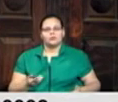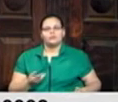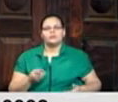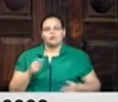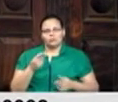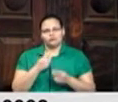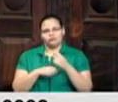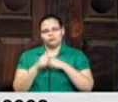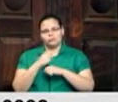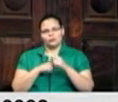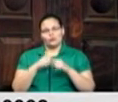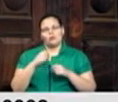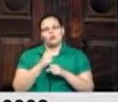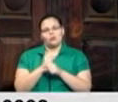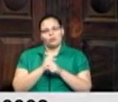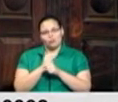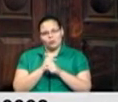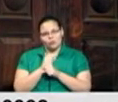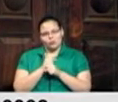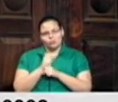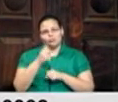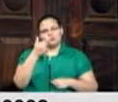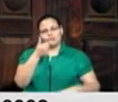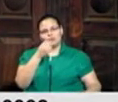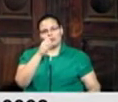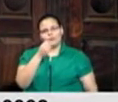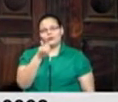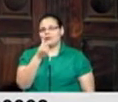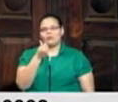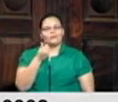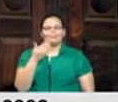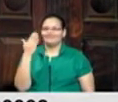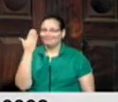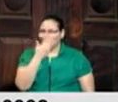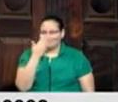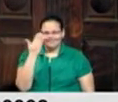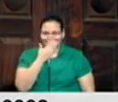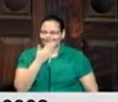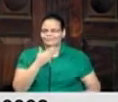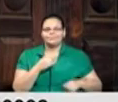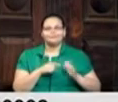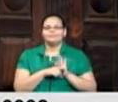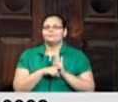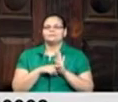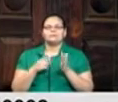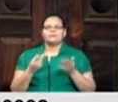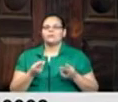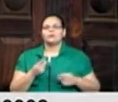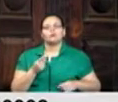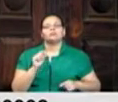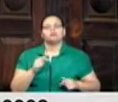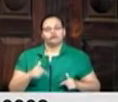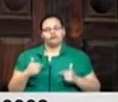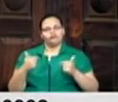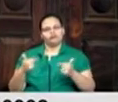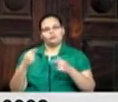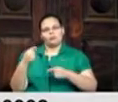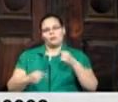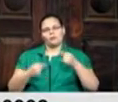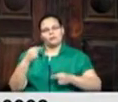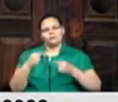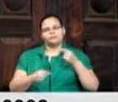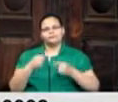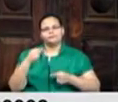desta gestão de 2016 e não vejo, não verifico um ativismo